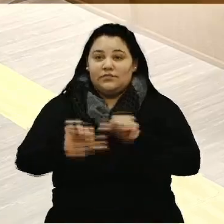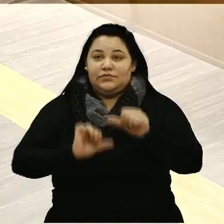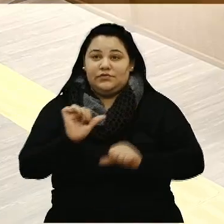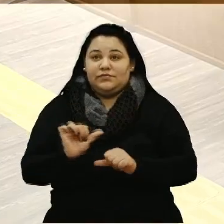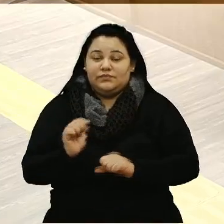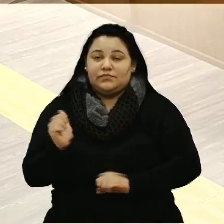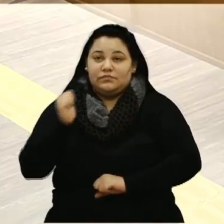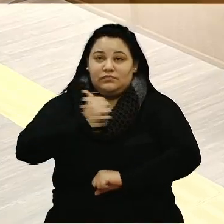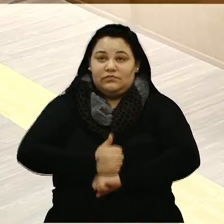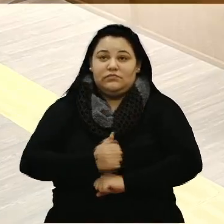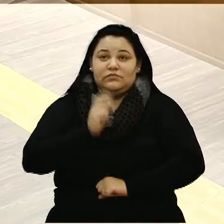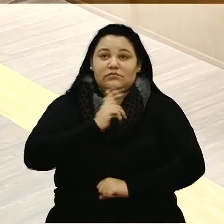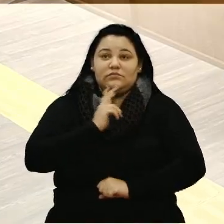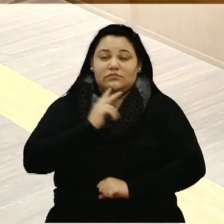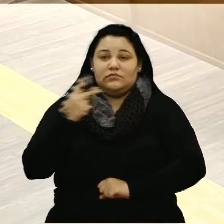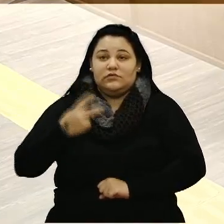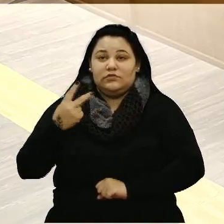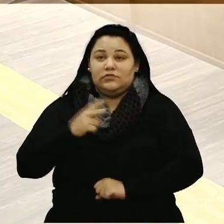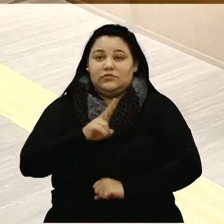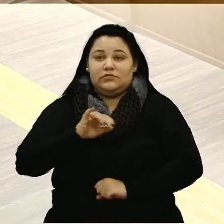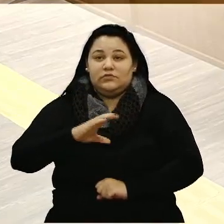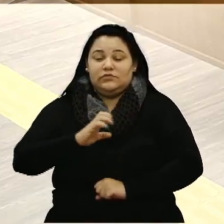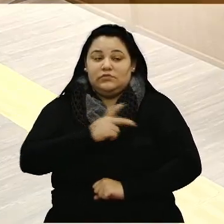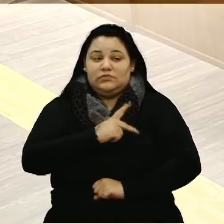segundo vice-presidente Renato Oliveira.